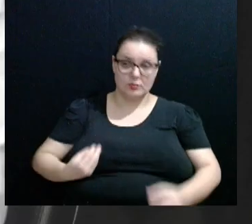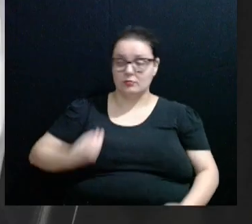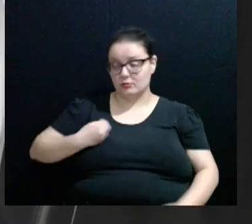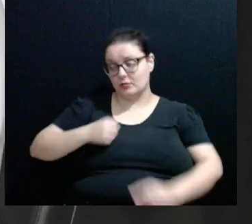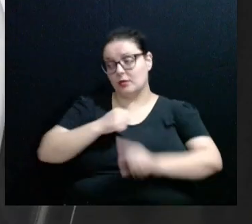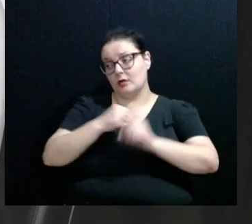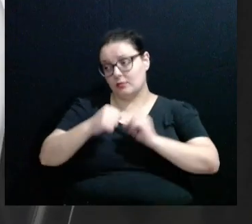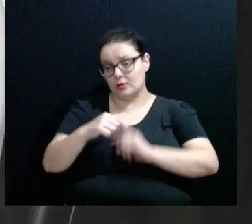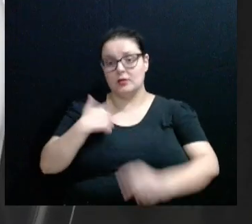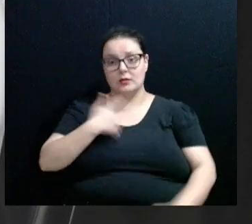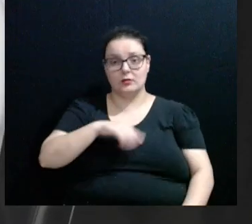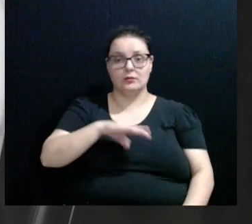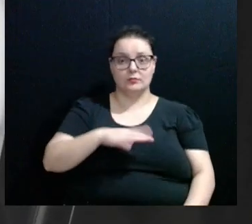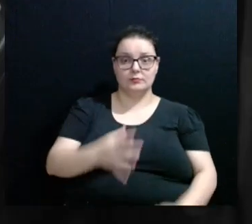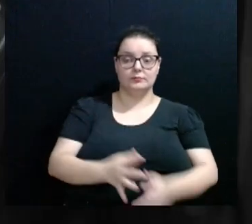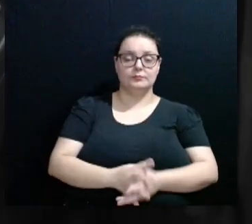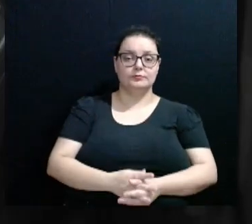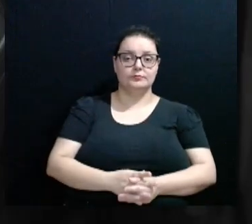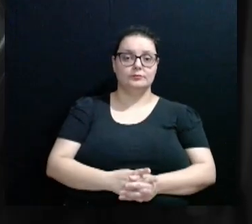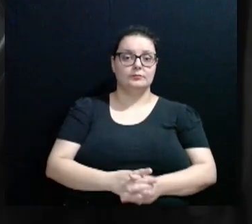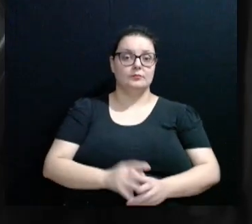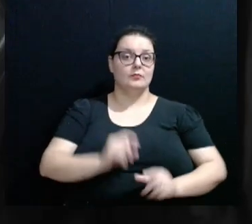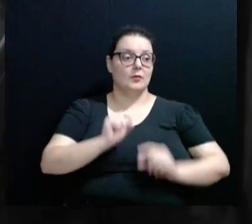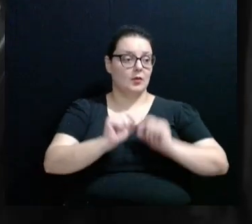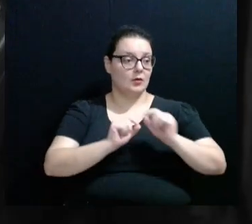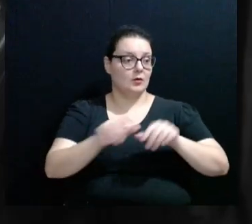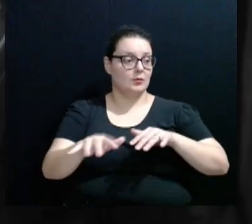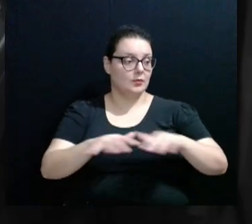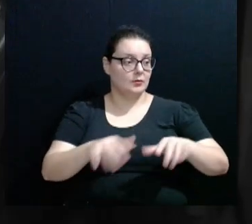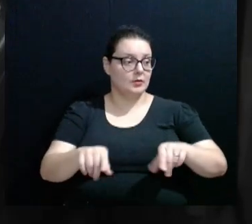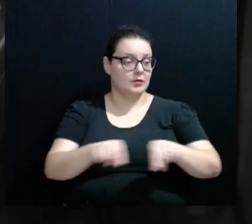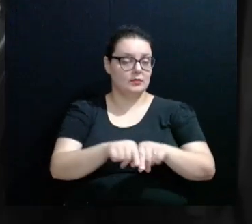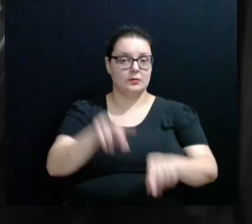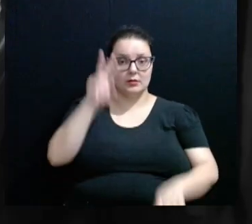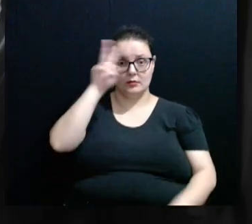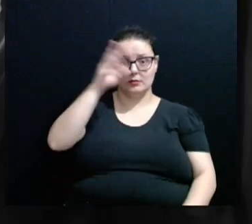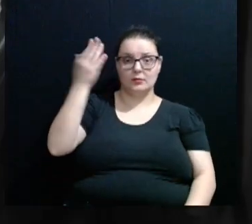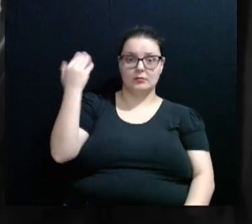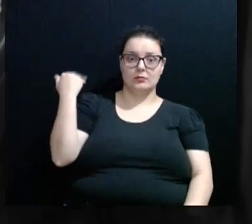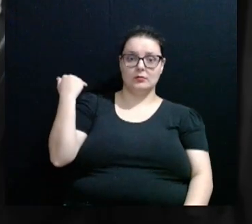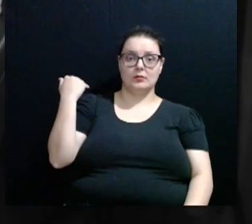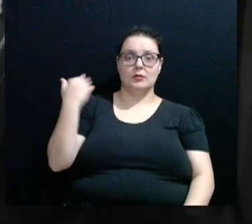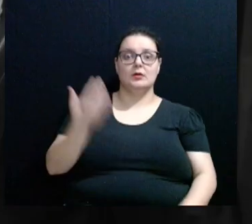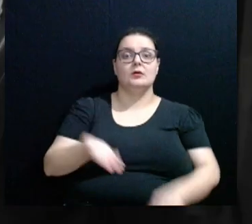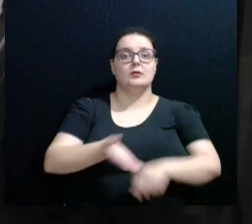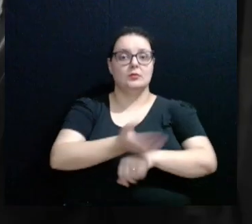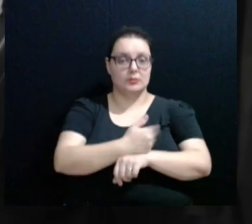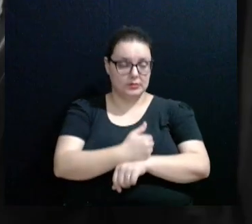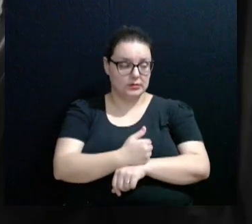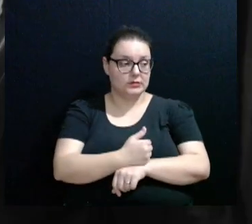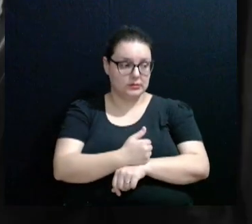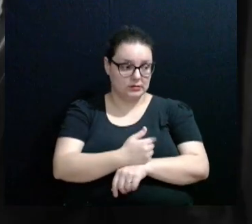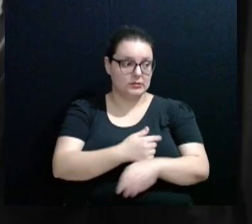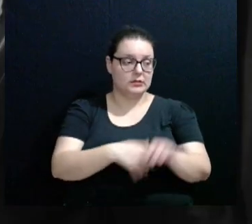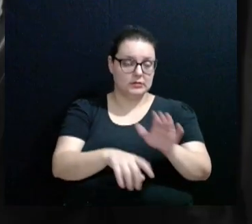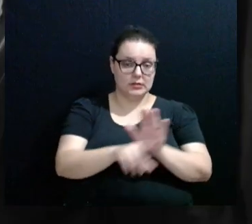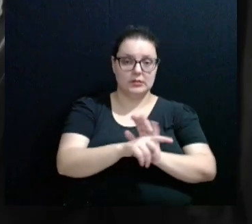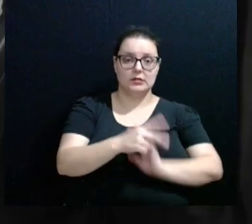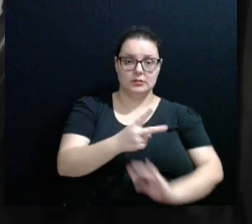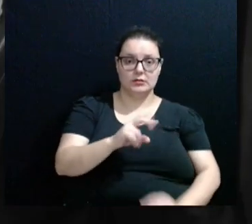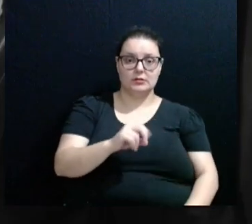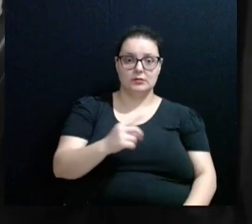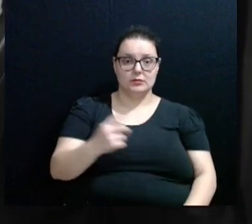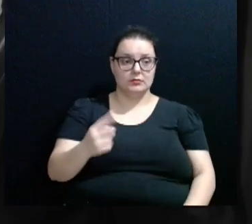aqui na nossa cidade. E o que você também movimentou bastante, eu lembro que a época, antes até dessa lei de 2011, que é de